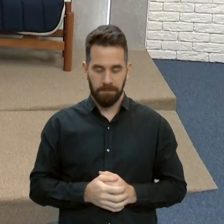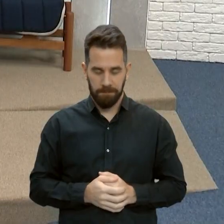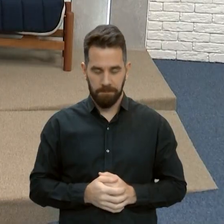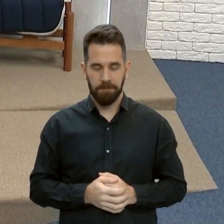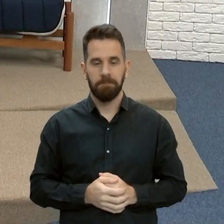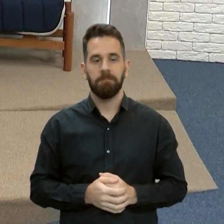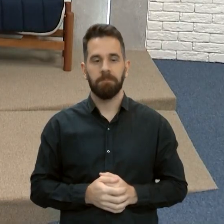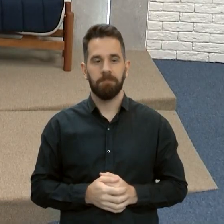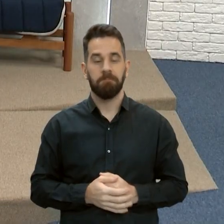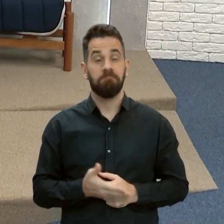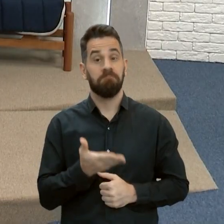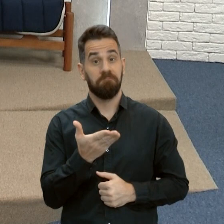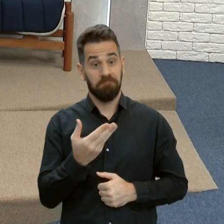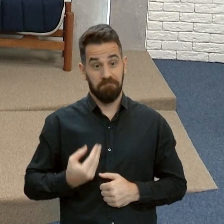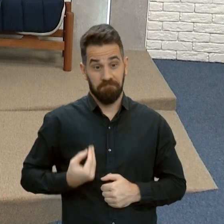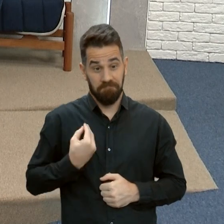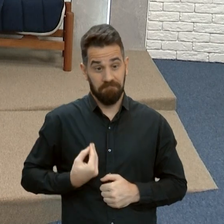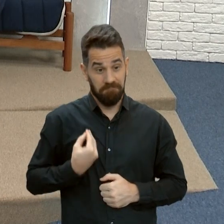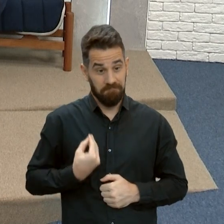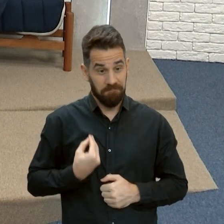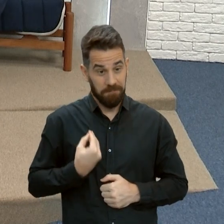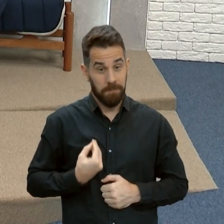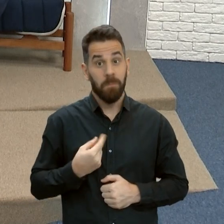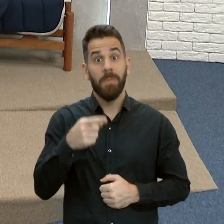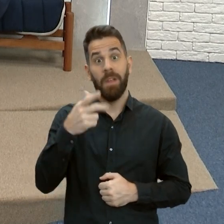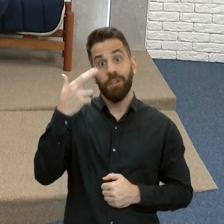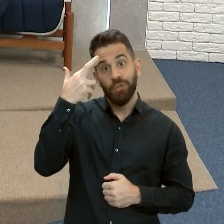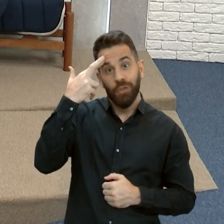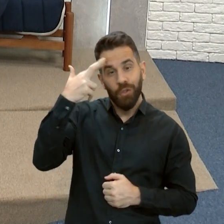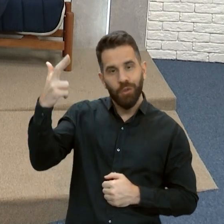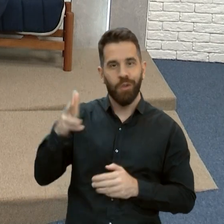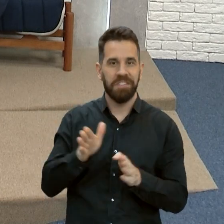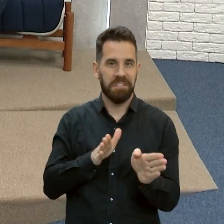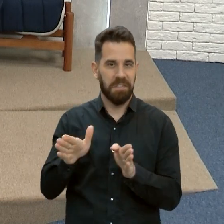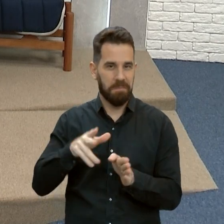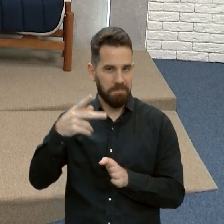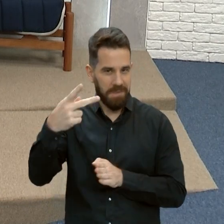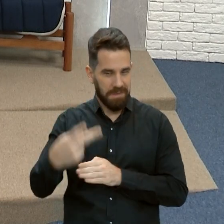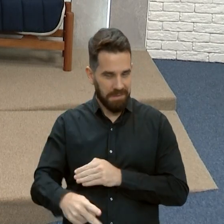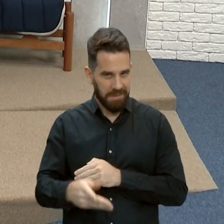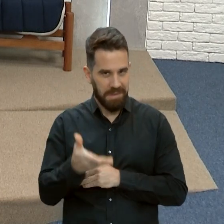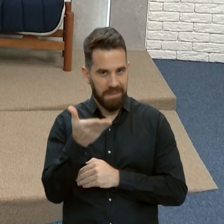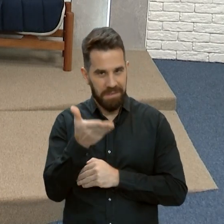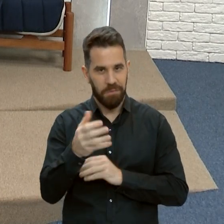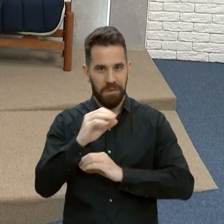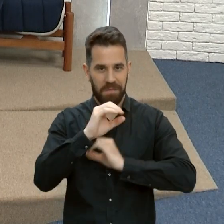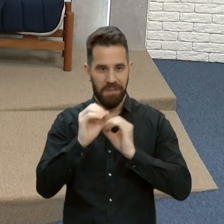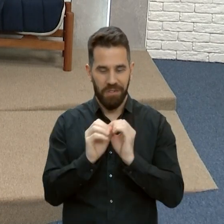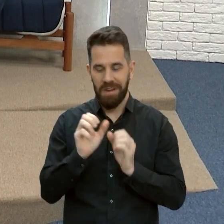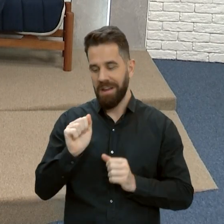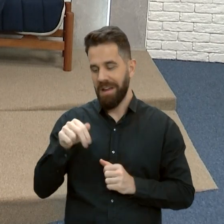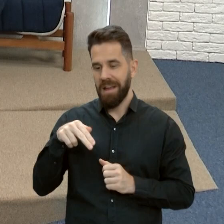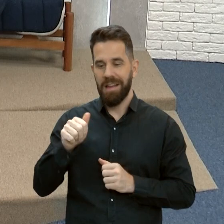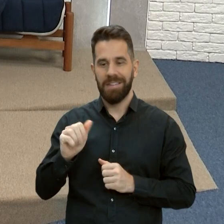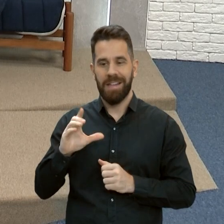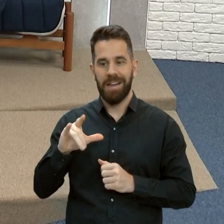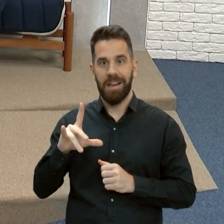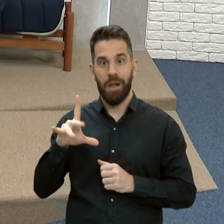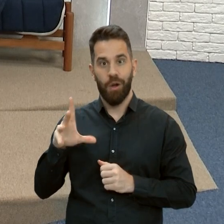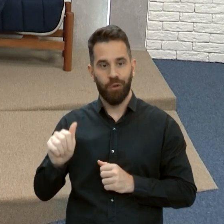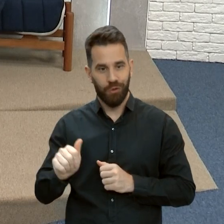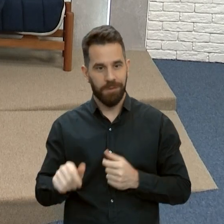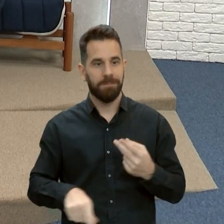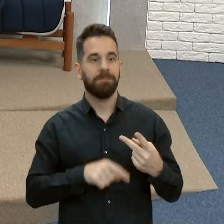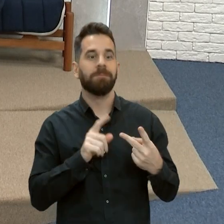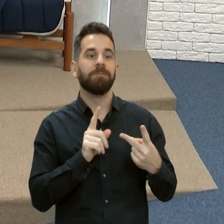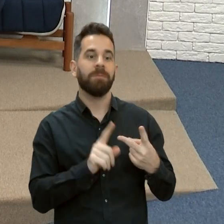E de volta aqui comigo a fisioterapeuta e diretora de acessibilidade da UFG, Ana Cláudia Antônio. Também chega agora para esse nosso bate-papo a